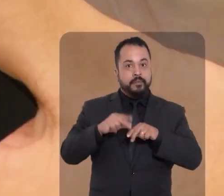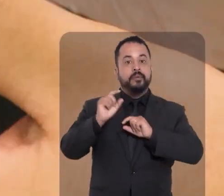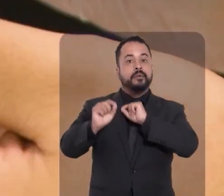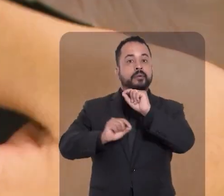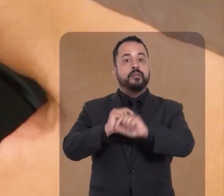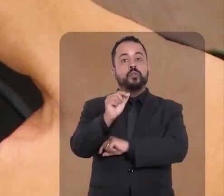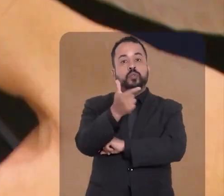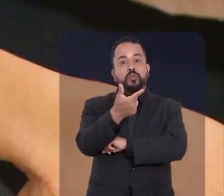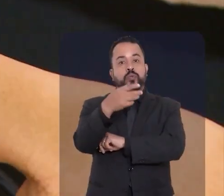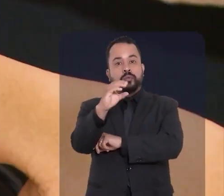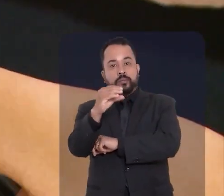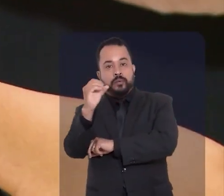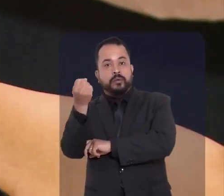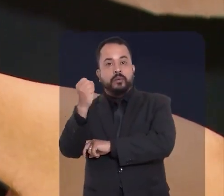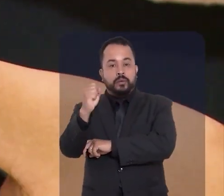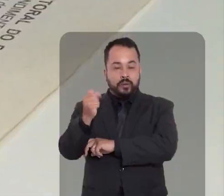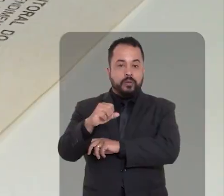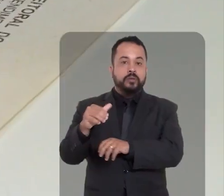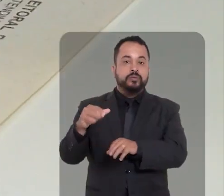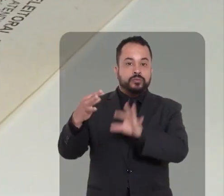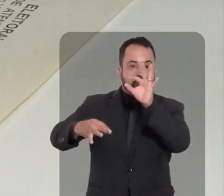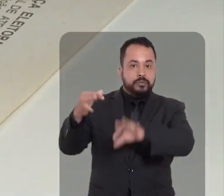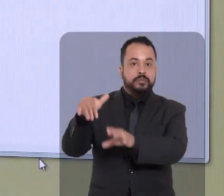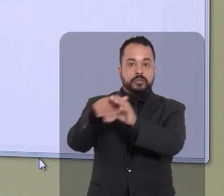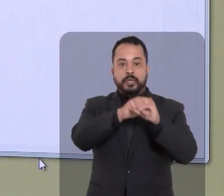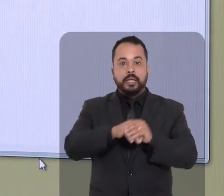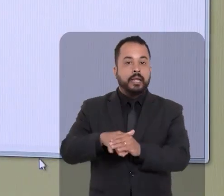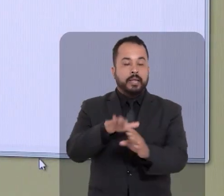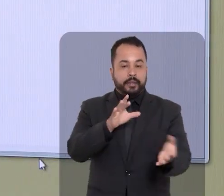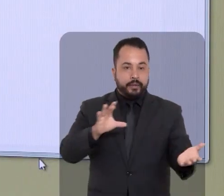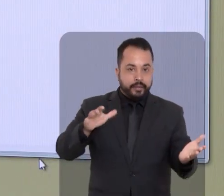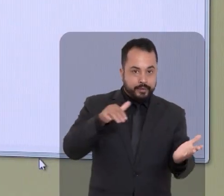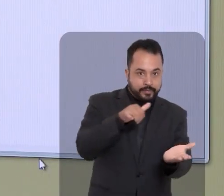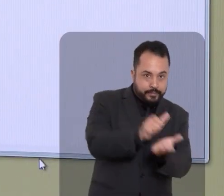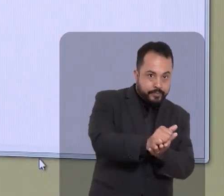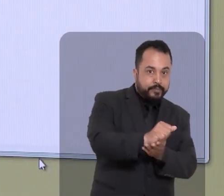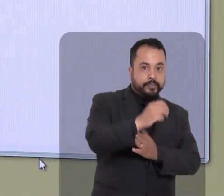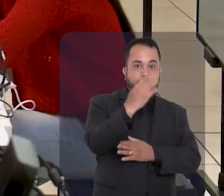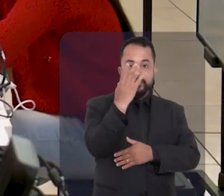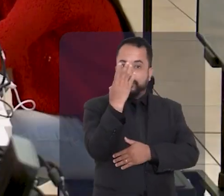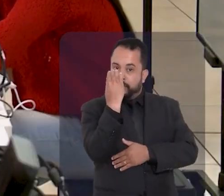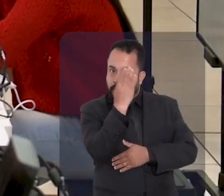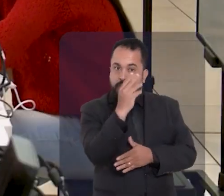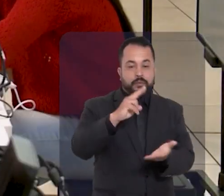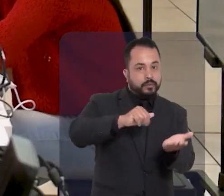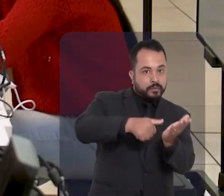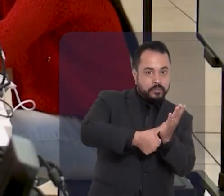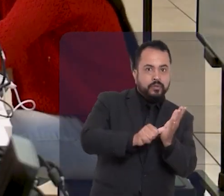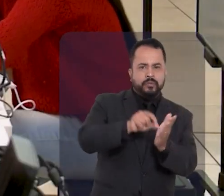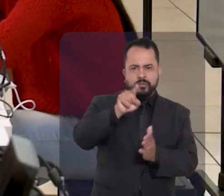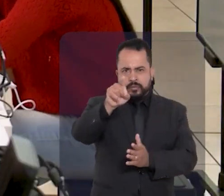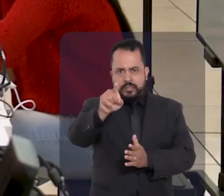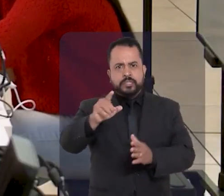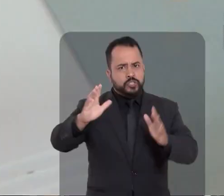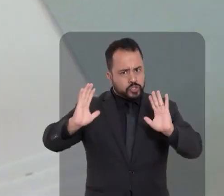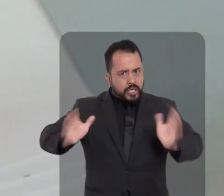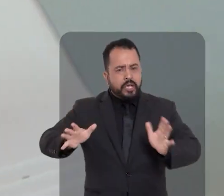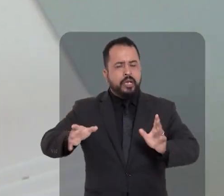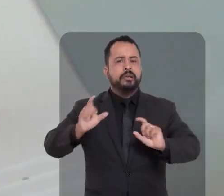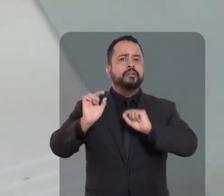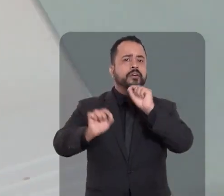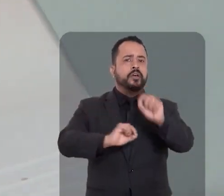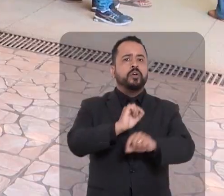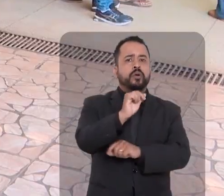Por isso, desde 2008, a Justiça Eleitoral faz o cadastramento biométrico. E você, já fez?